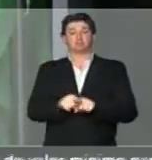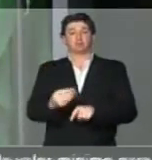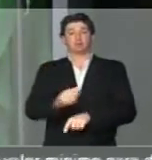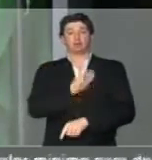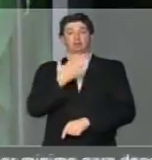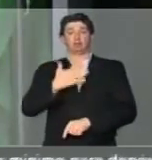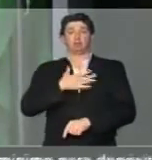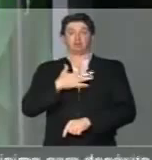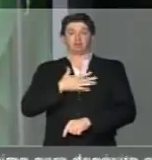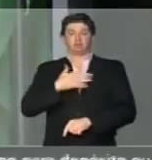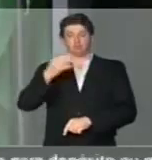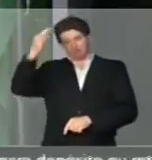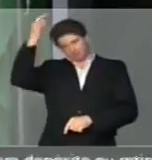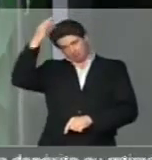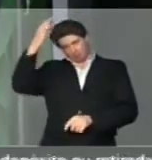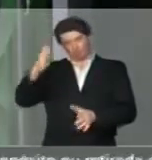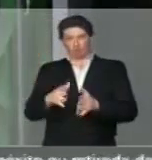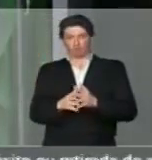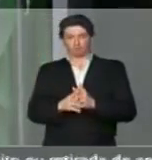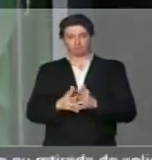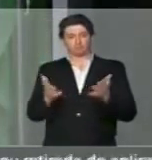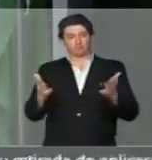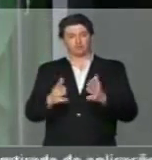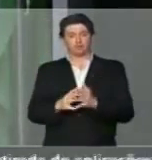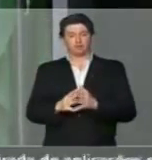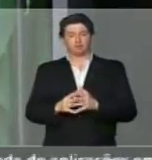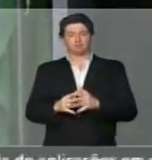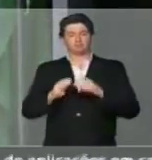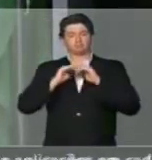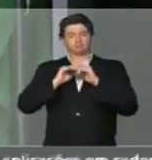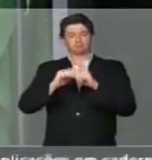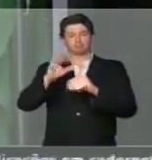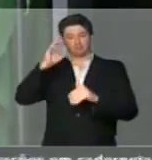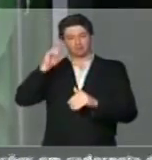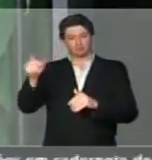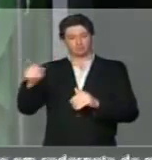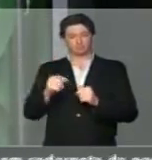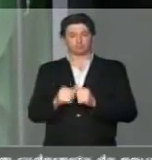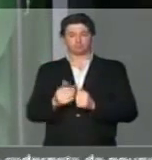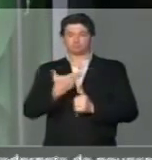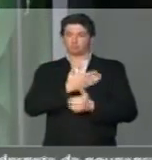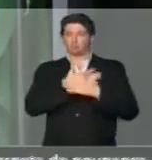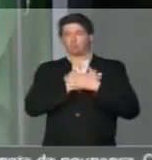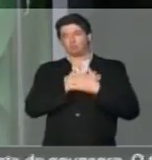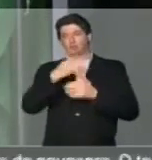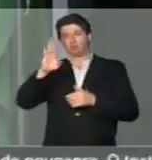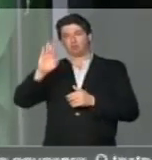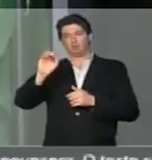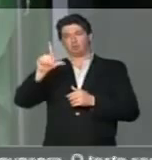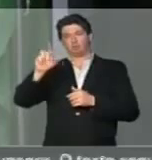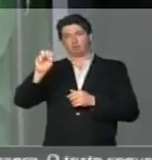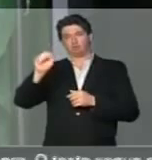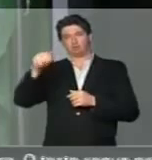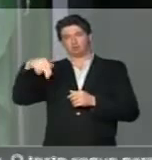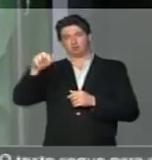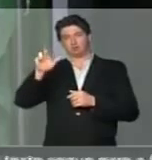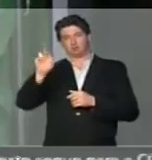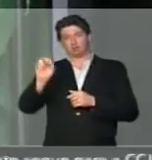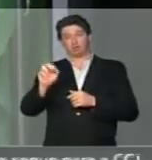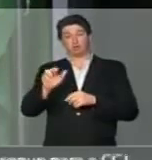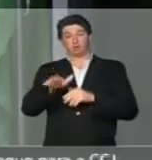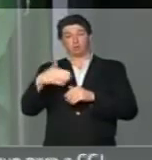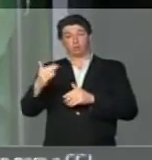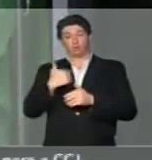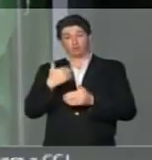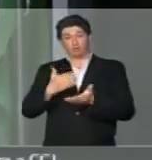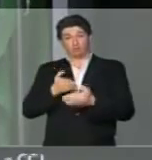vida espiritual. E dizer para Vossa Excelência, meu querido amigo Bolsonaro, que a partir do momento